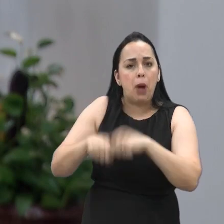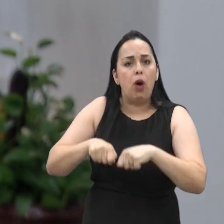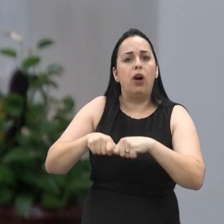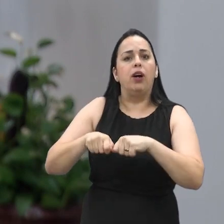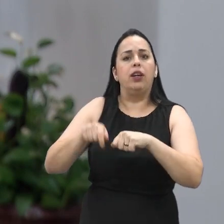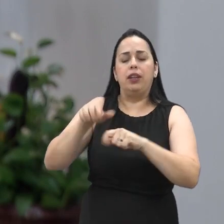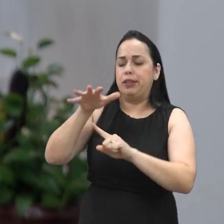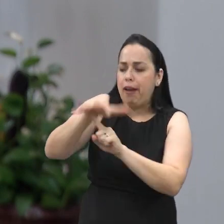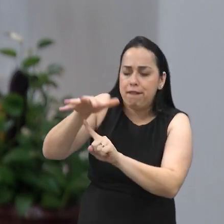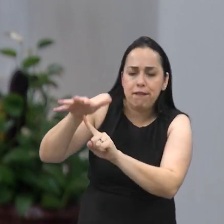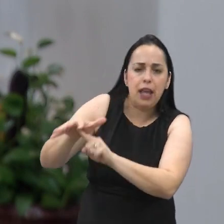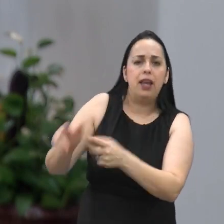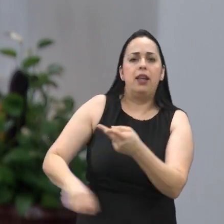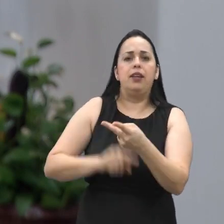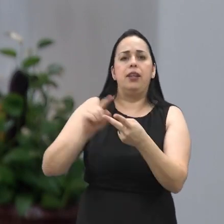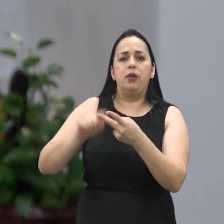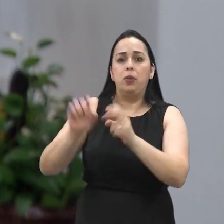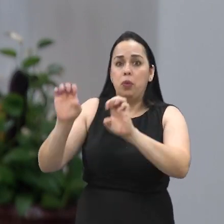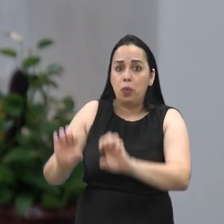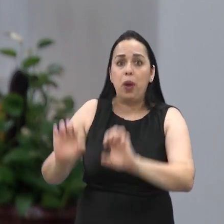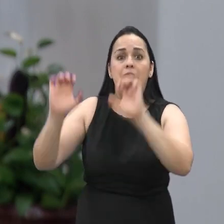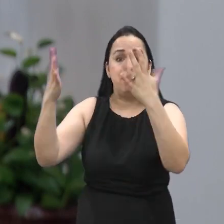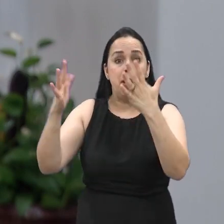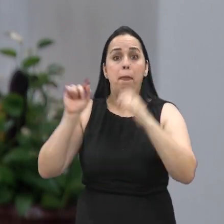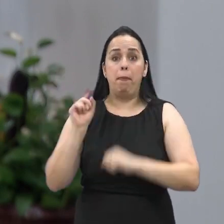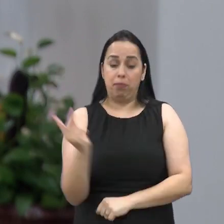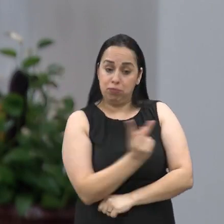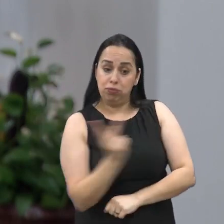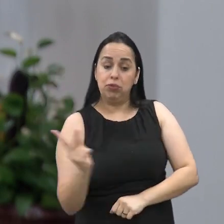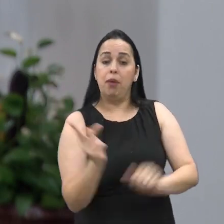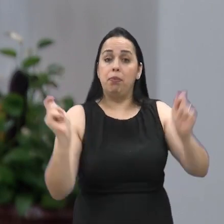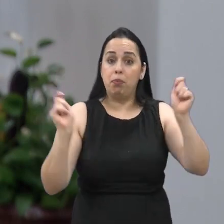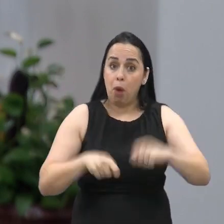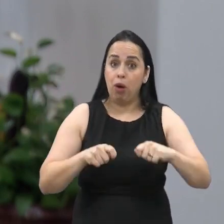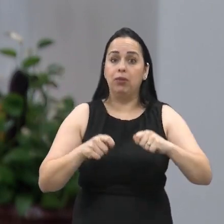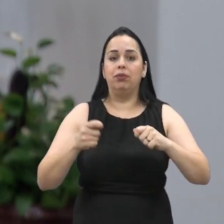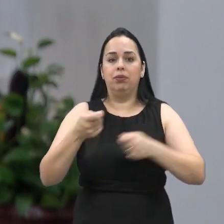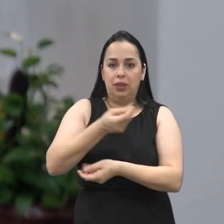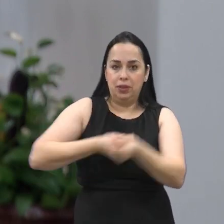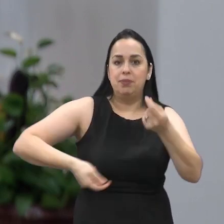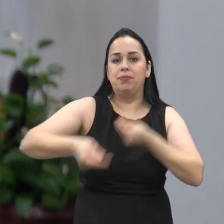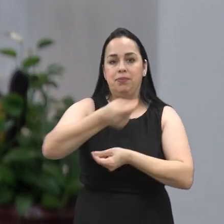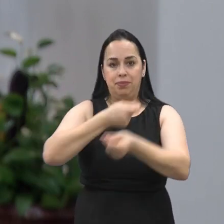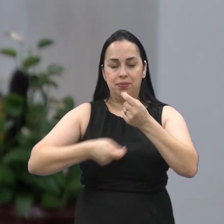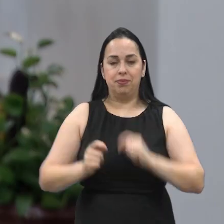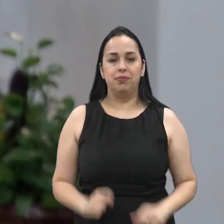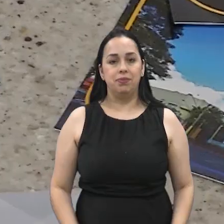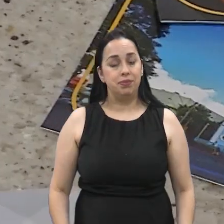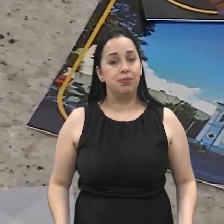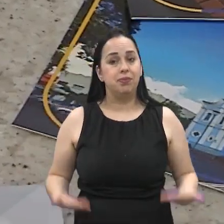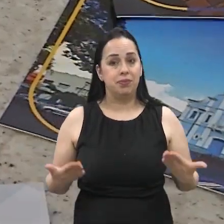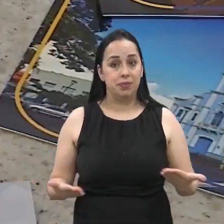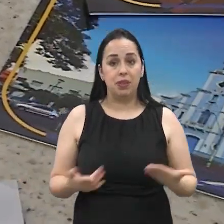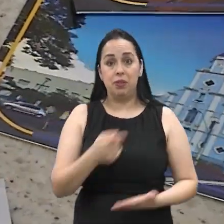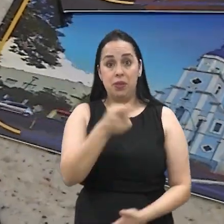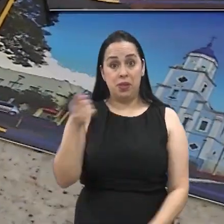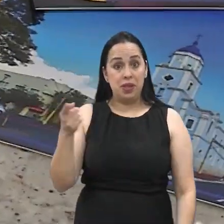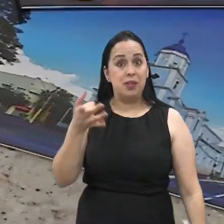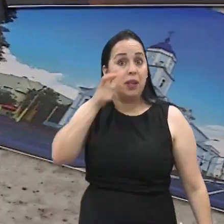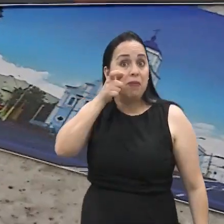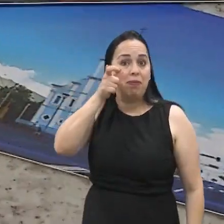participar através das feiras, através dos eventos. Então, sem dúvida, o turismo é fonte de economia. E para quem